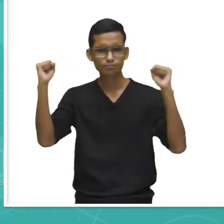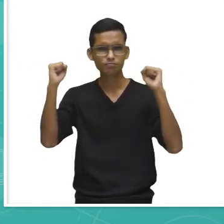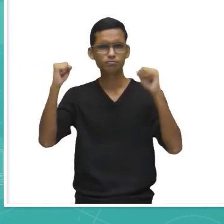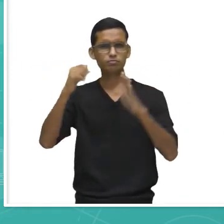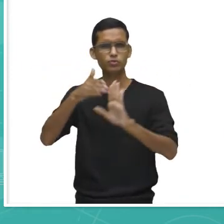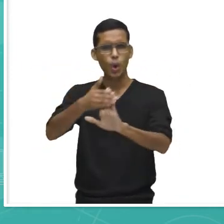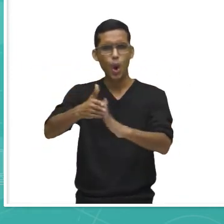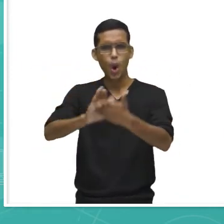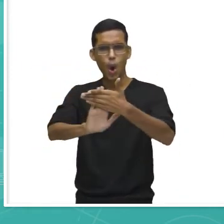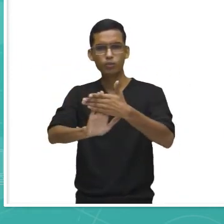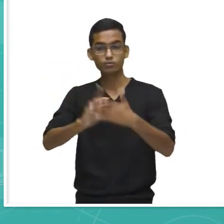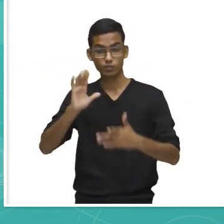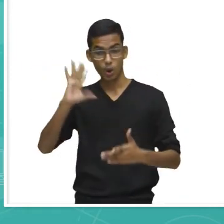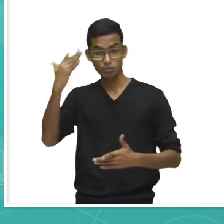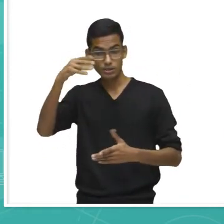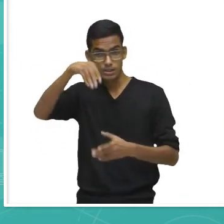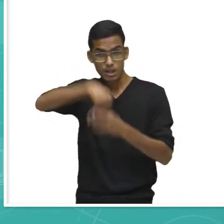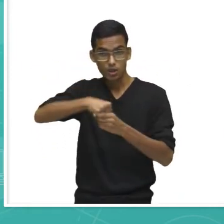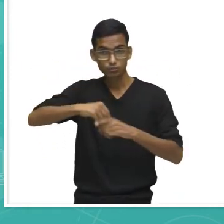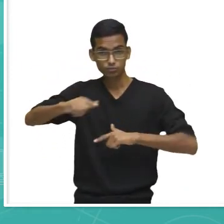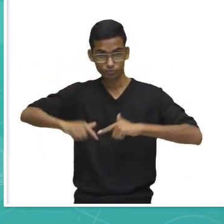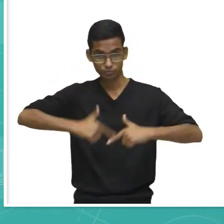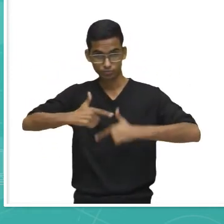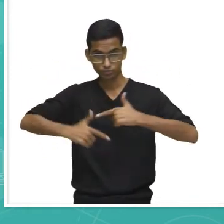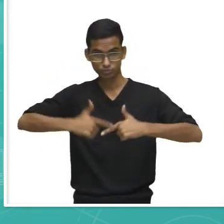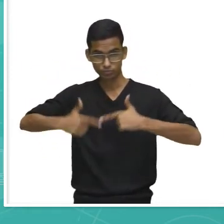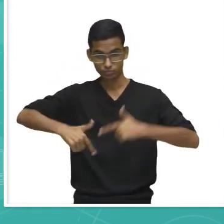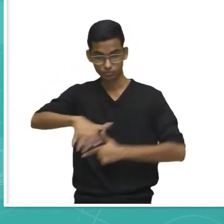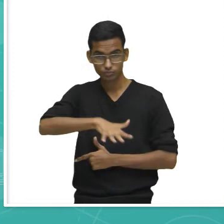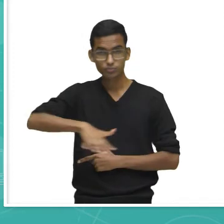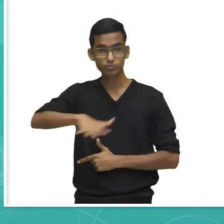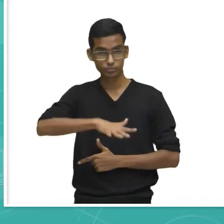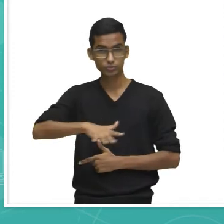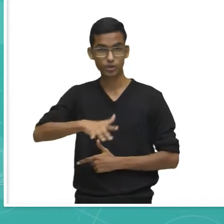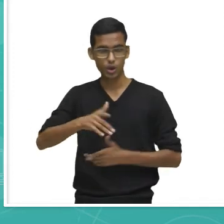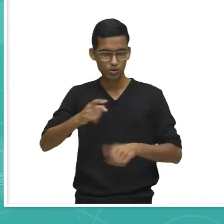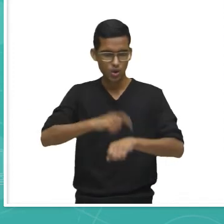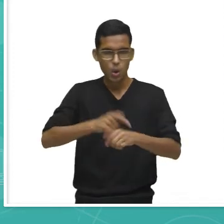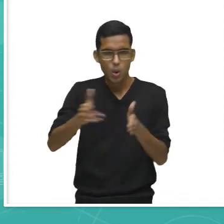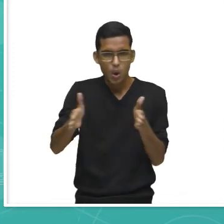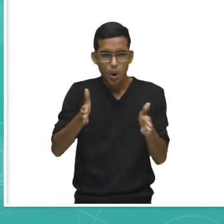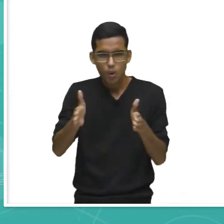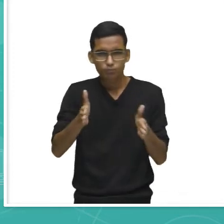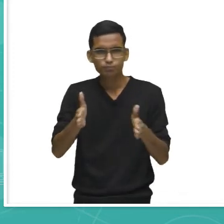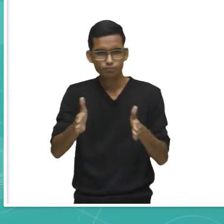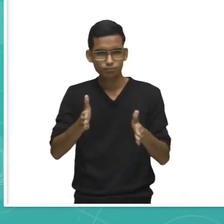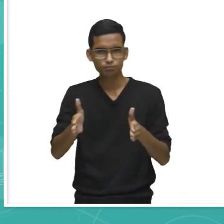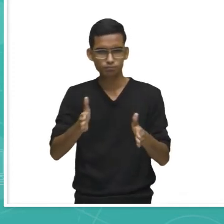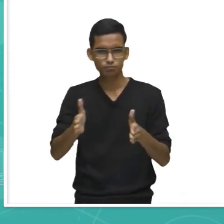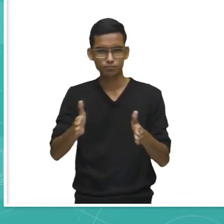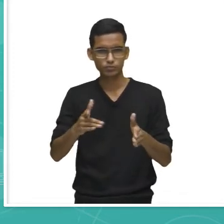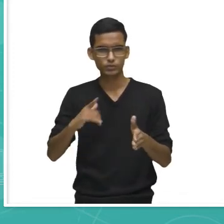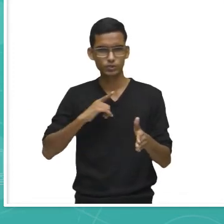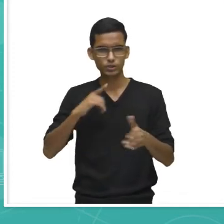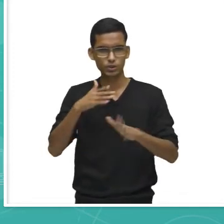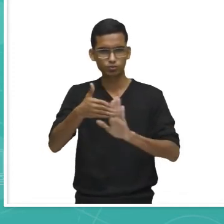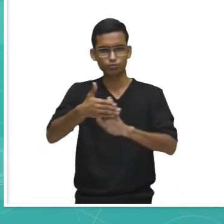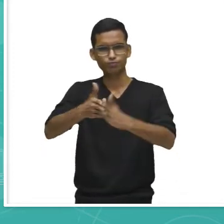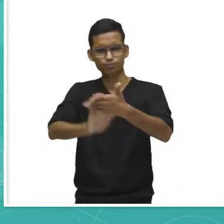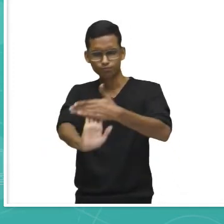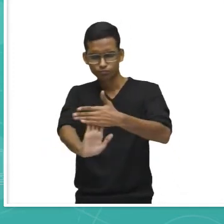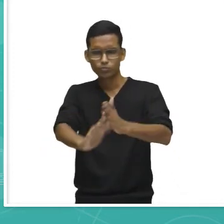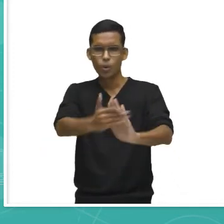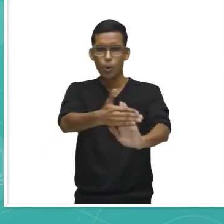próprio local de trabalho, de curta duração e consiste em exercícios compensatórios e de alongamento